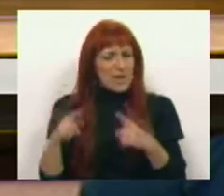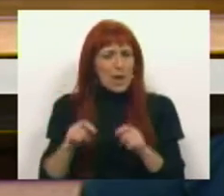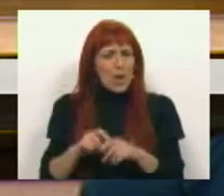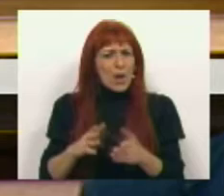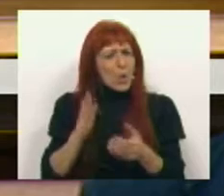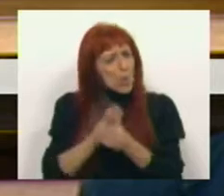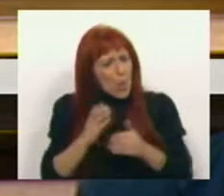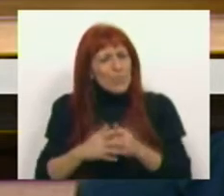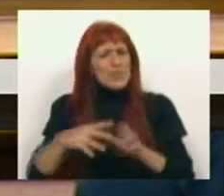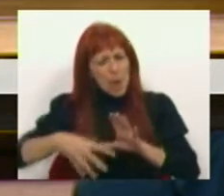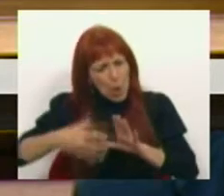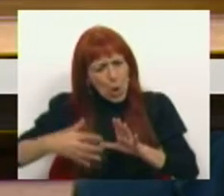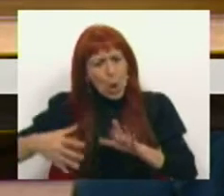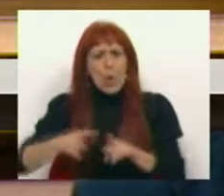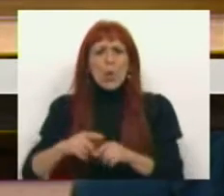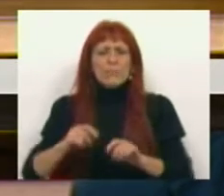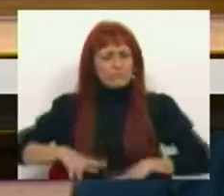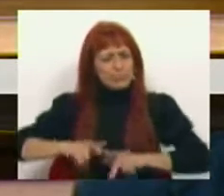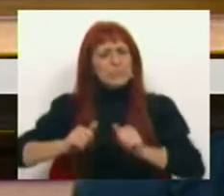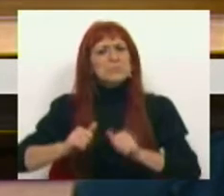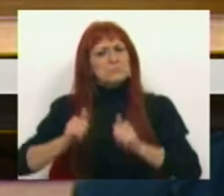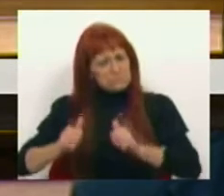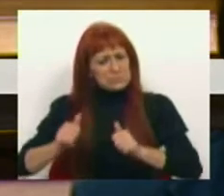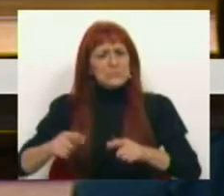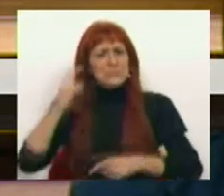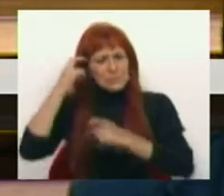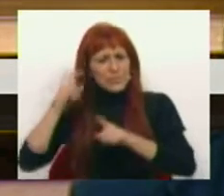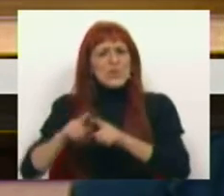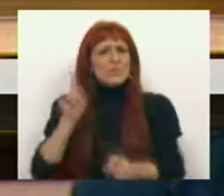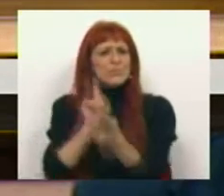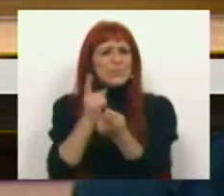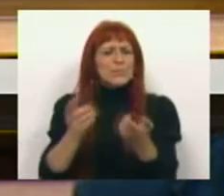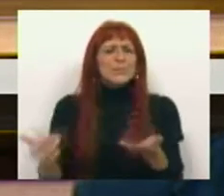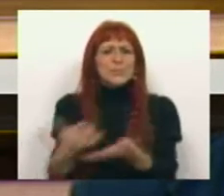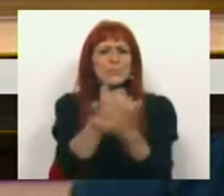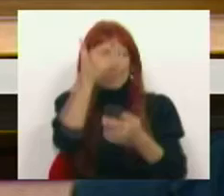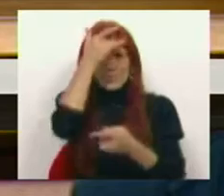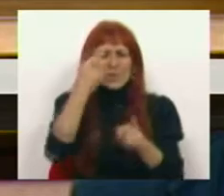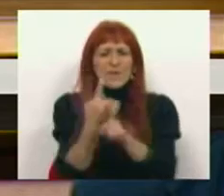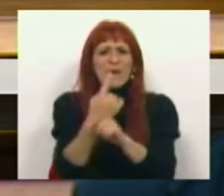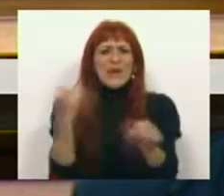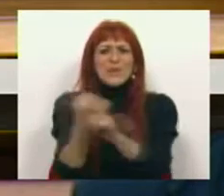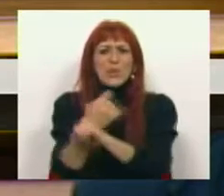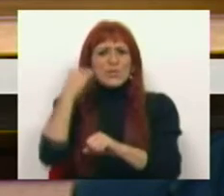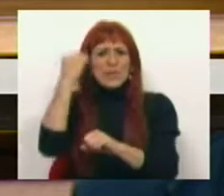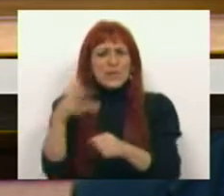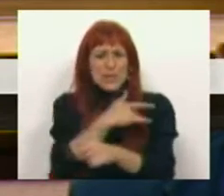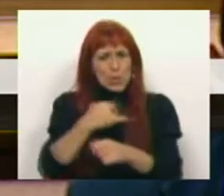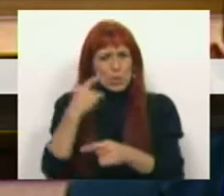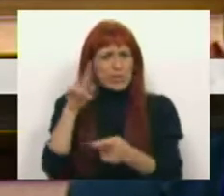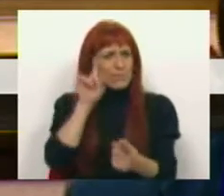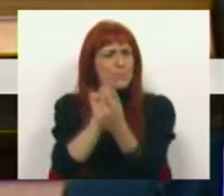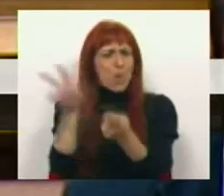um processo longo, maduro e maturado, com a audição de várias entidades e de vários especialistas em saúde